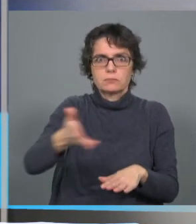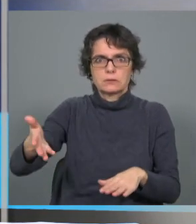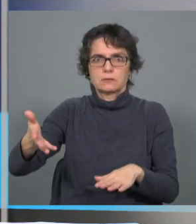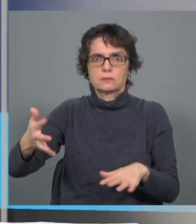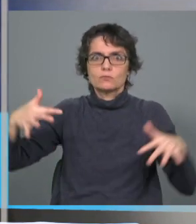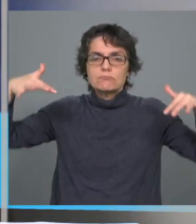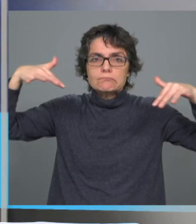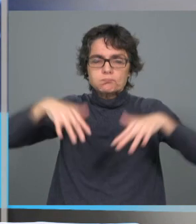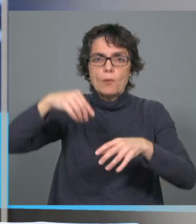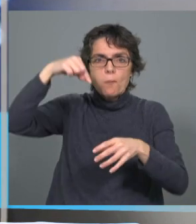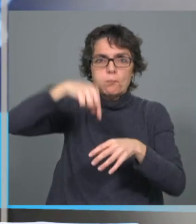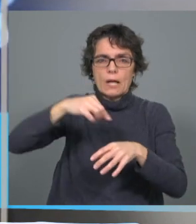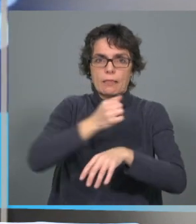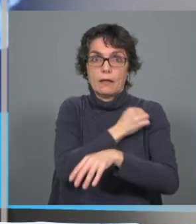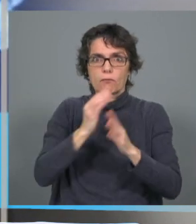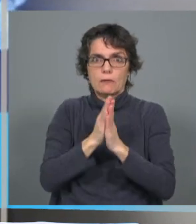aparentemente,